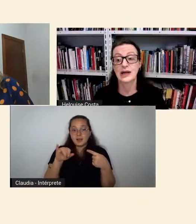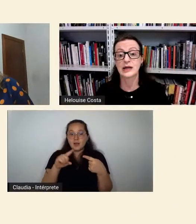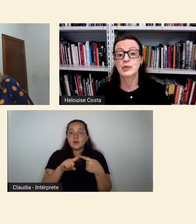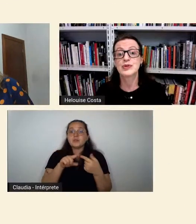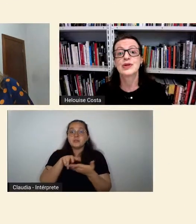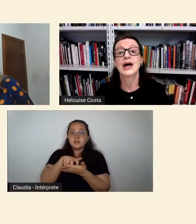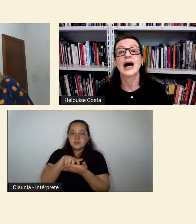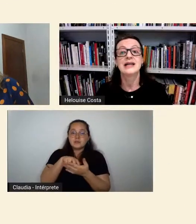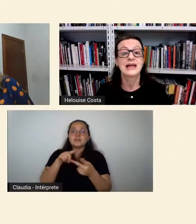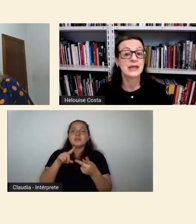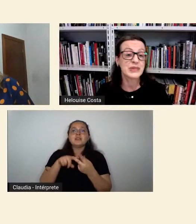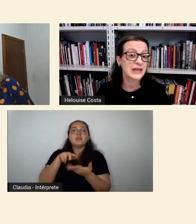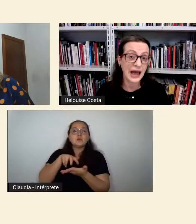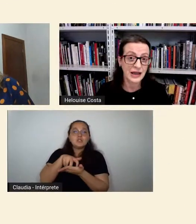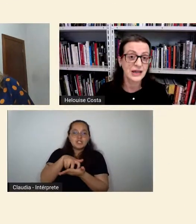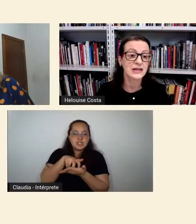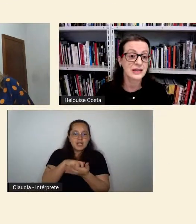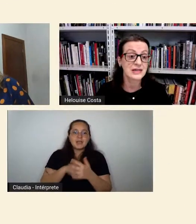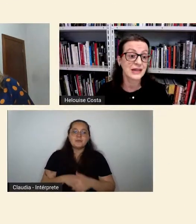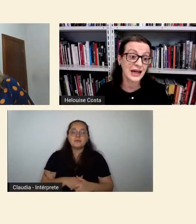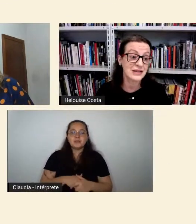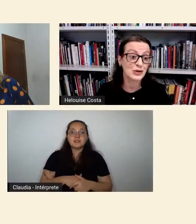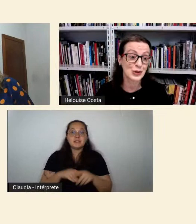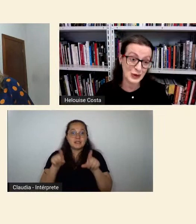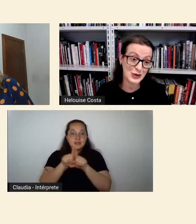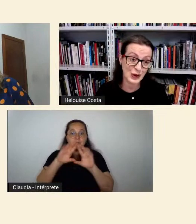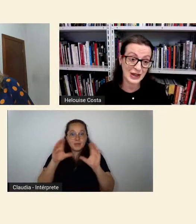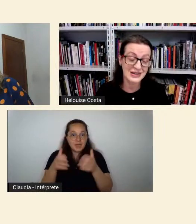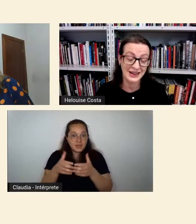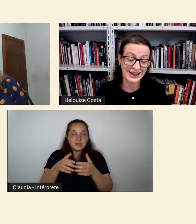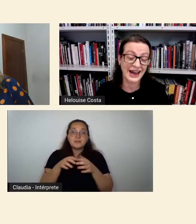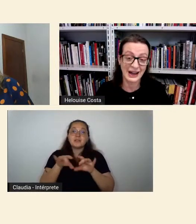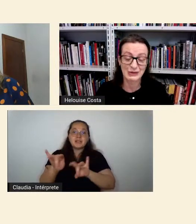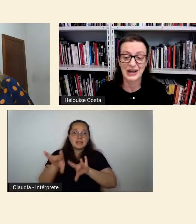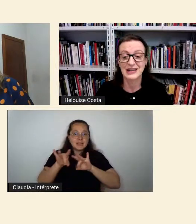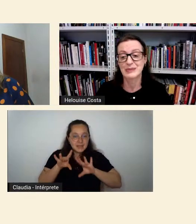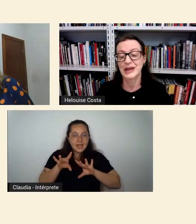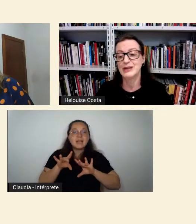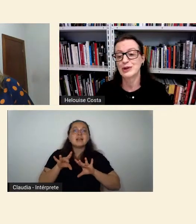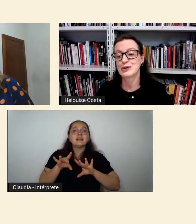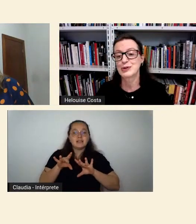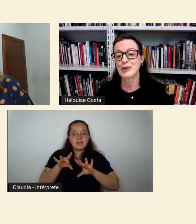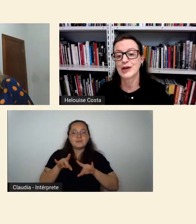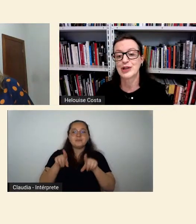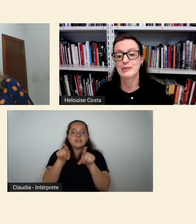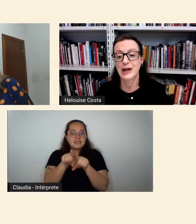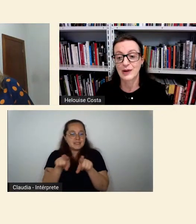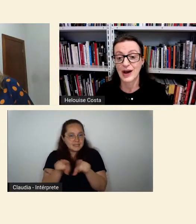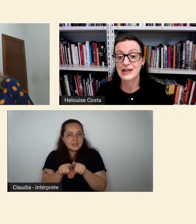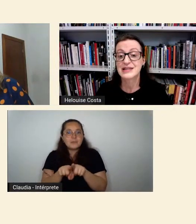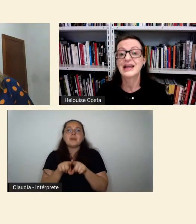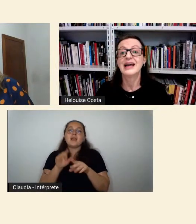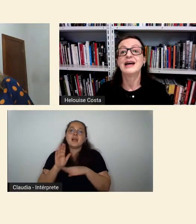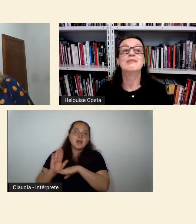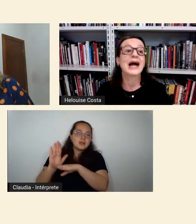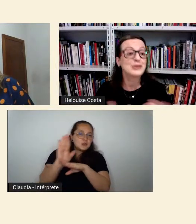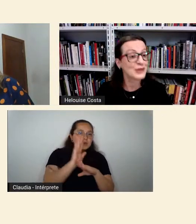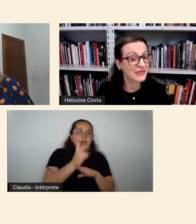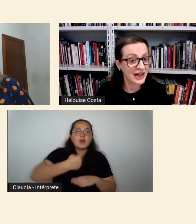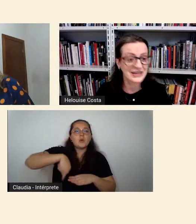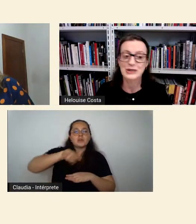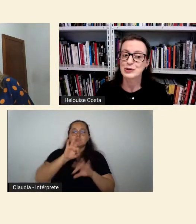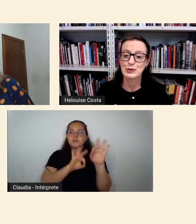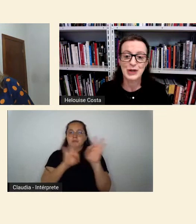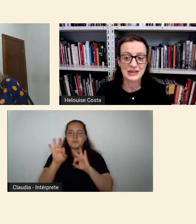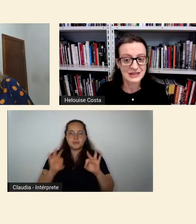Jair Ramos as equipes técnicas das três instituições que deram também todo o suporte para nós mais